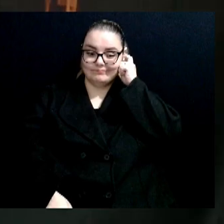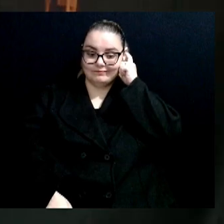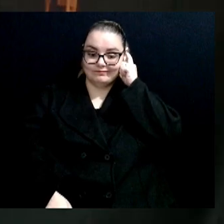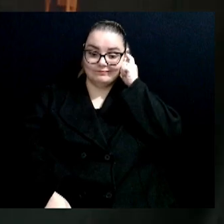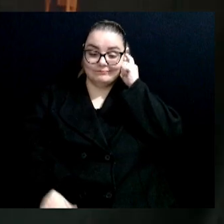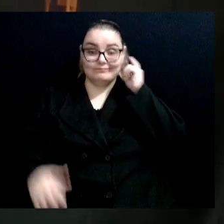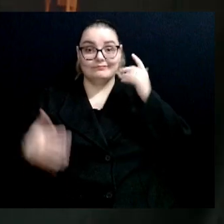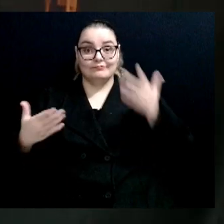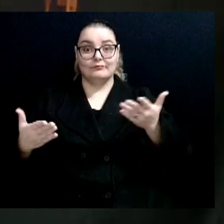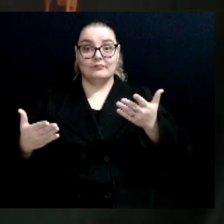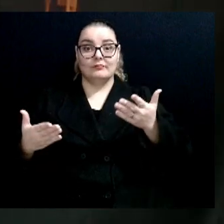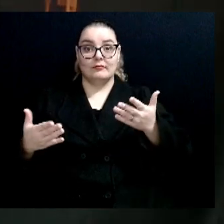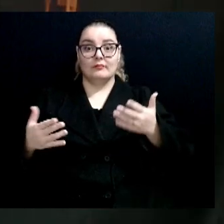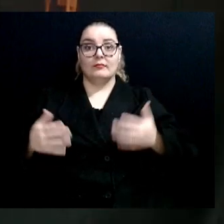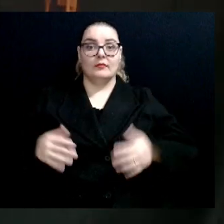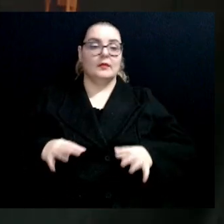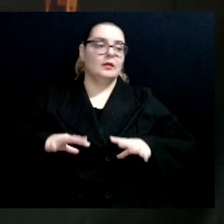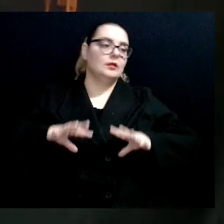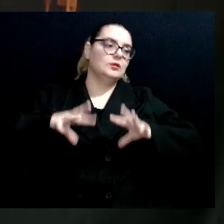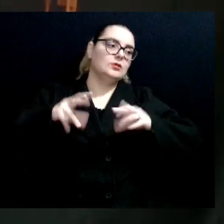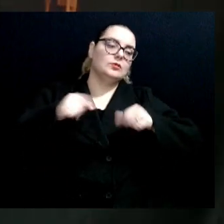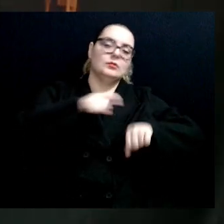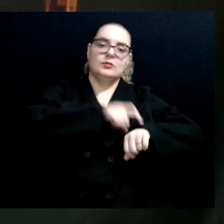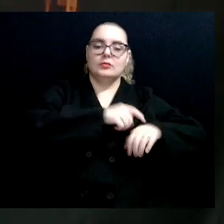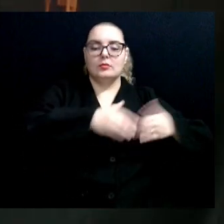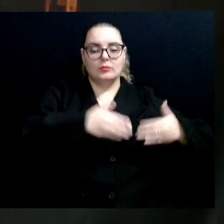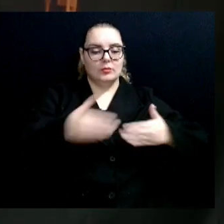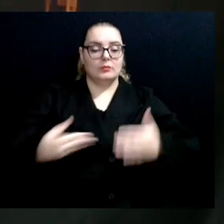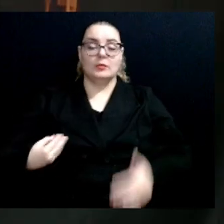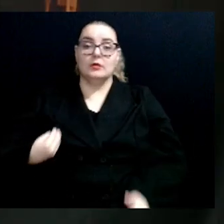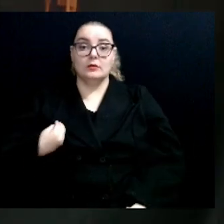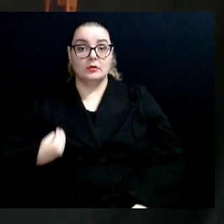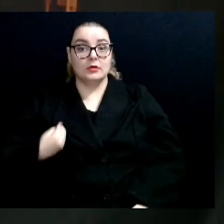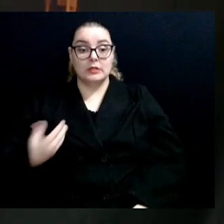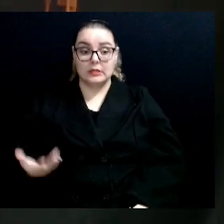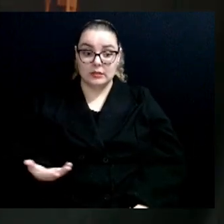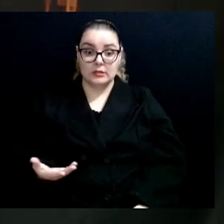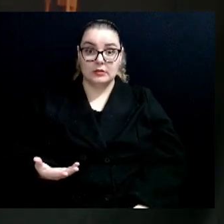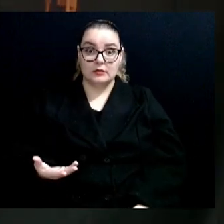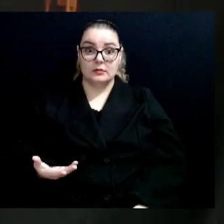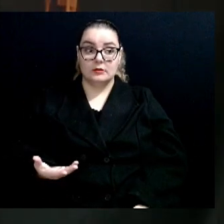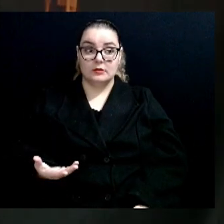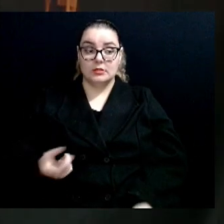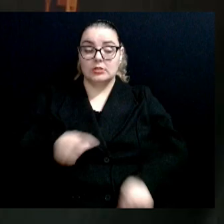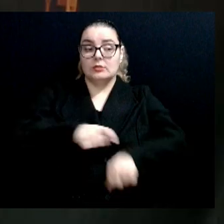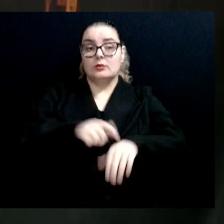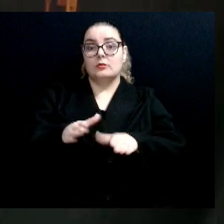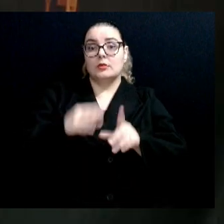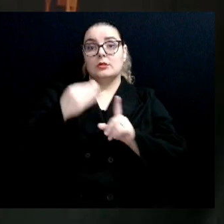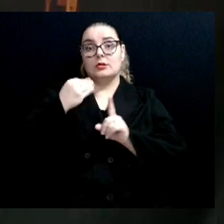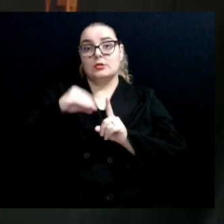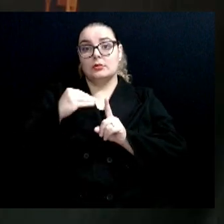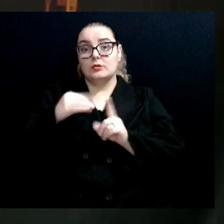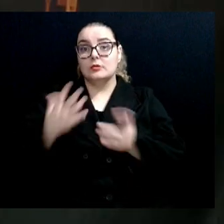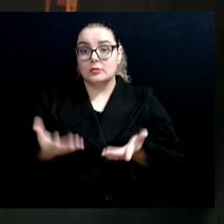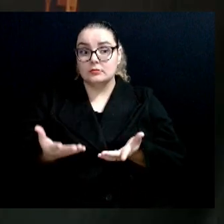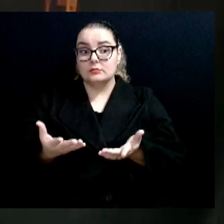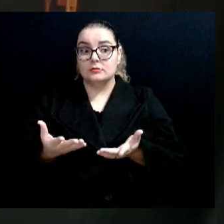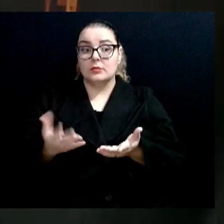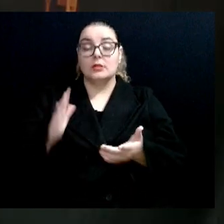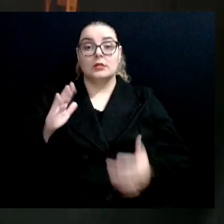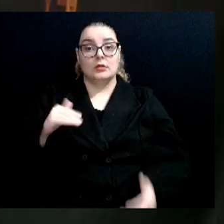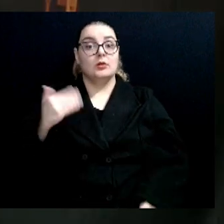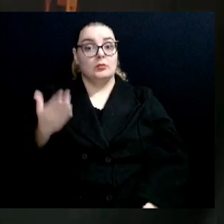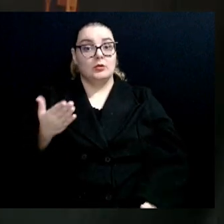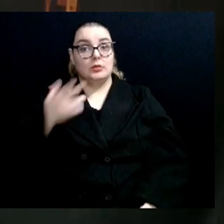passou toda uma fase da vida e fica em um momento de vulnerabilidade. Então, quando a gente fala de